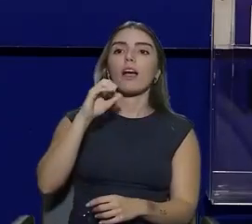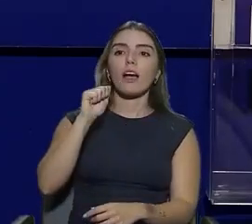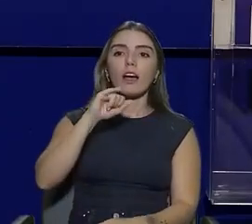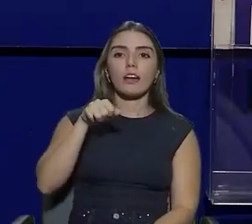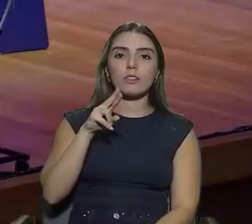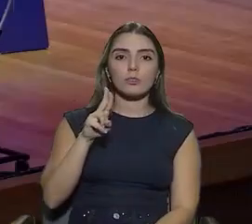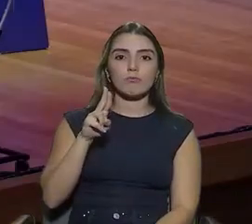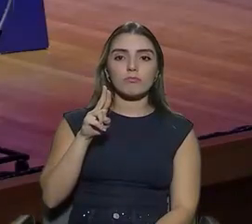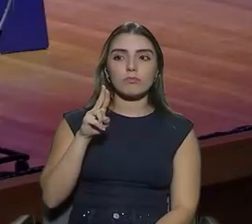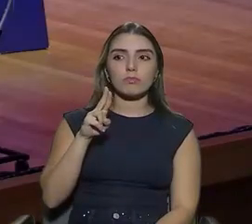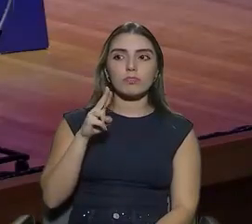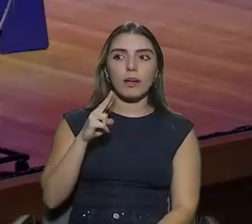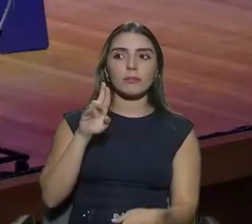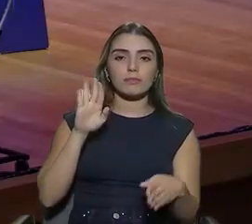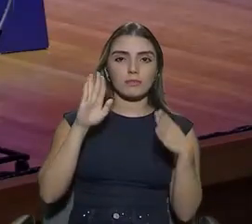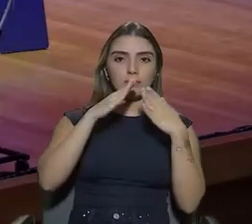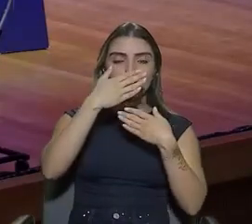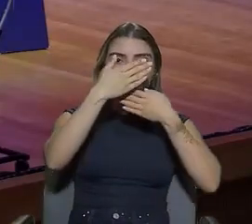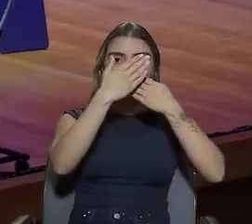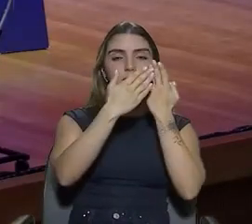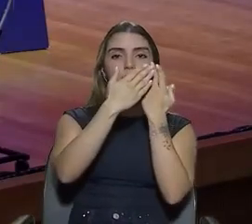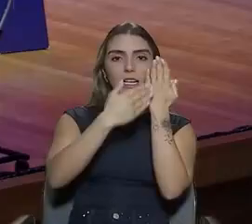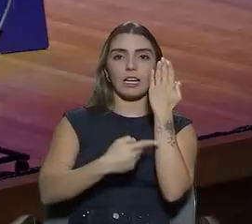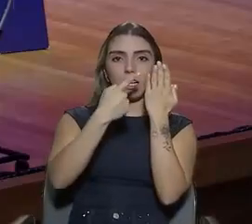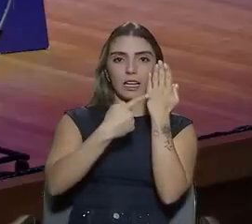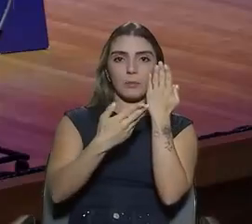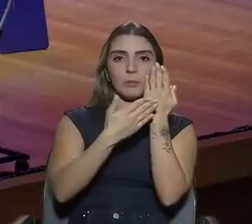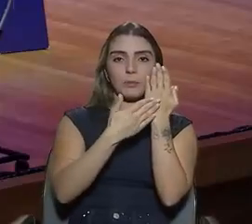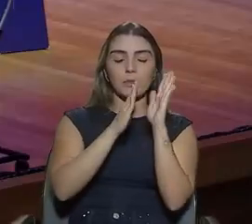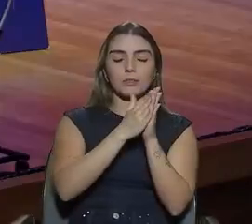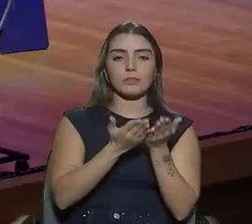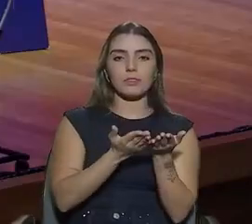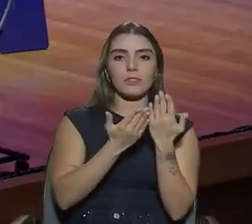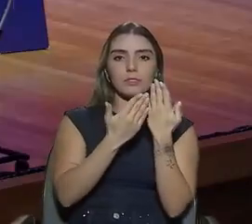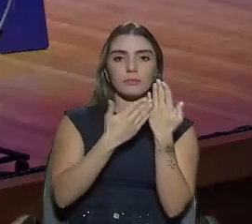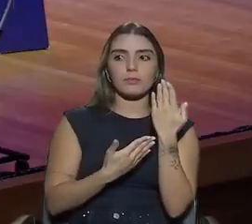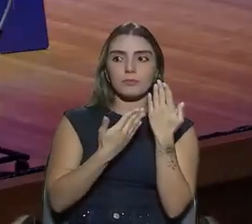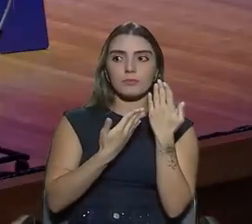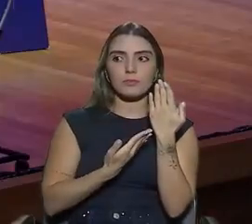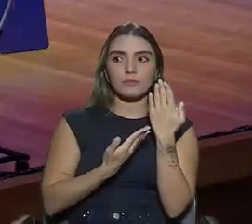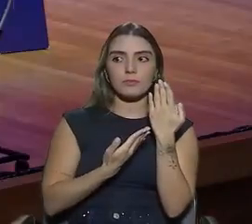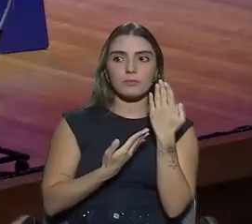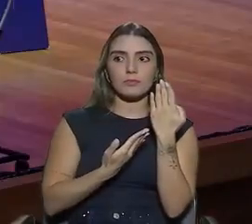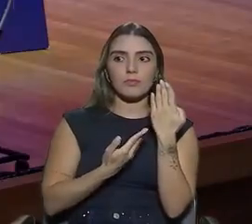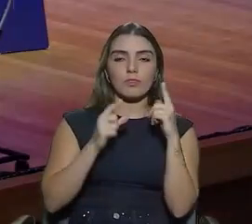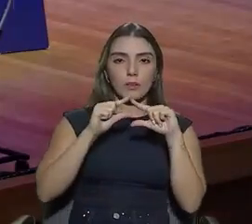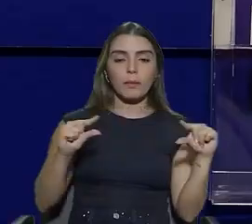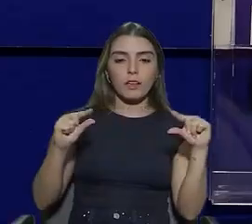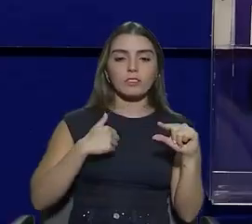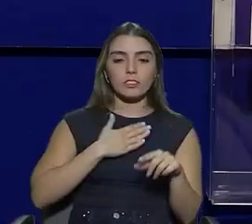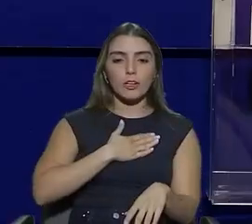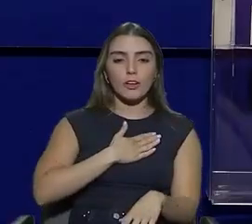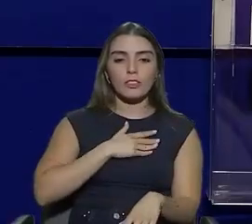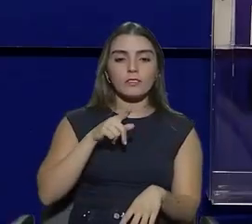livro. E tem um trecho que eu gosto muito, em que você diz, né? Ser abrigo